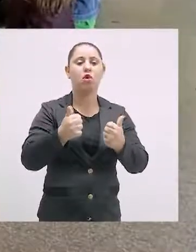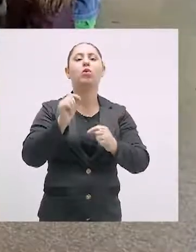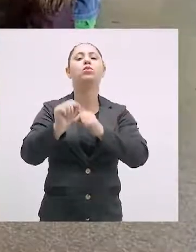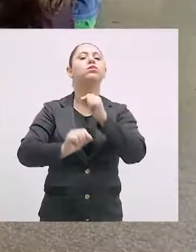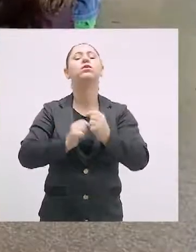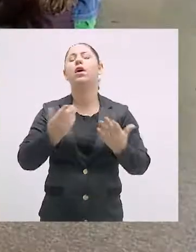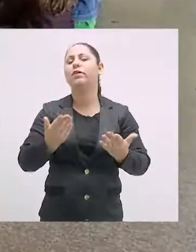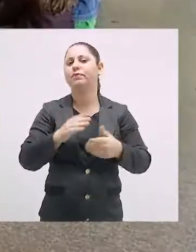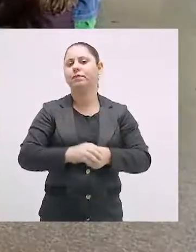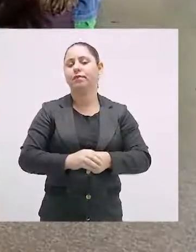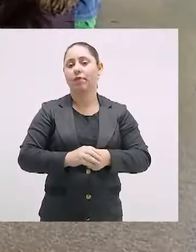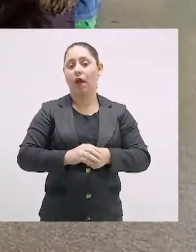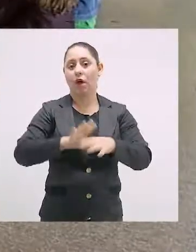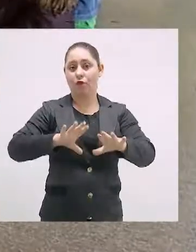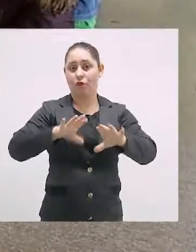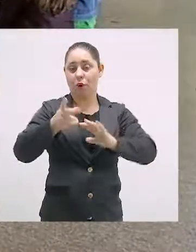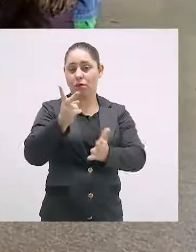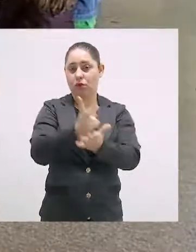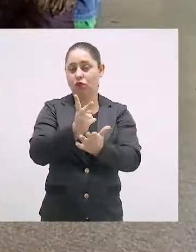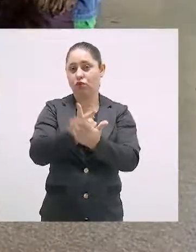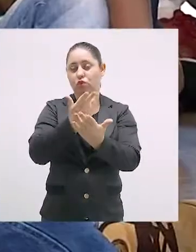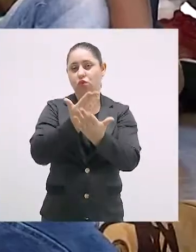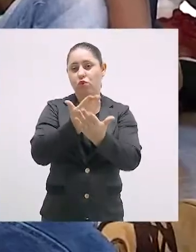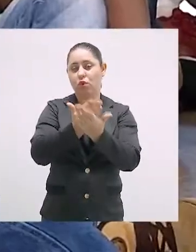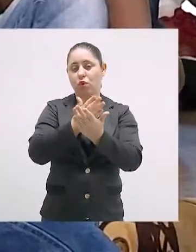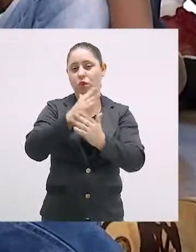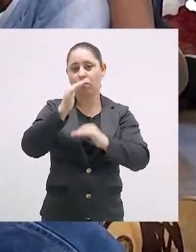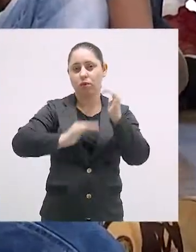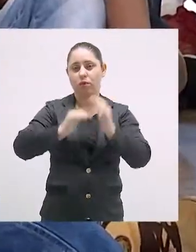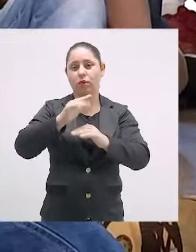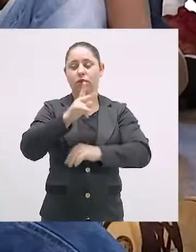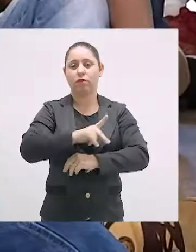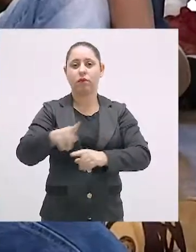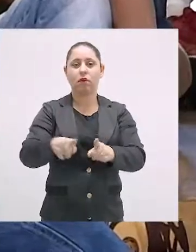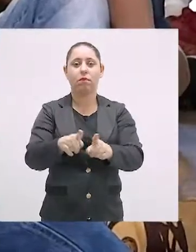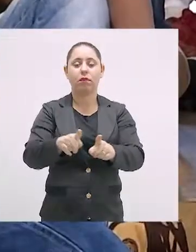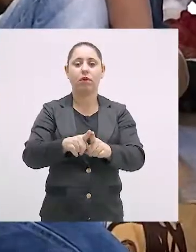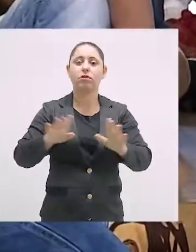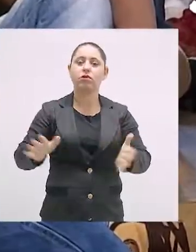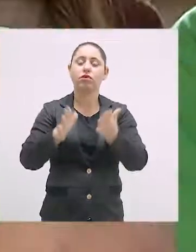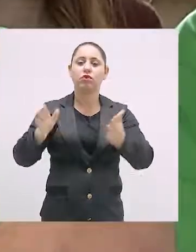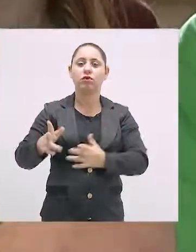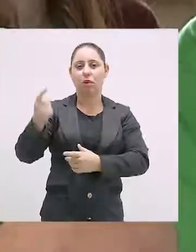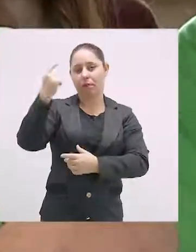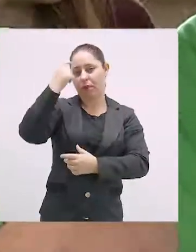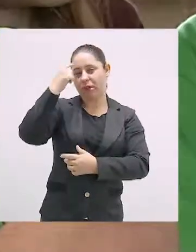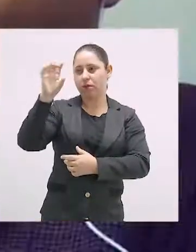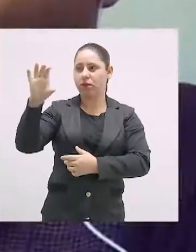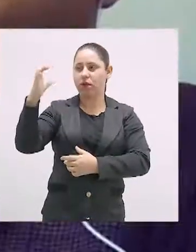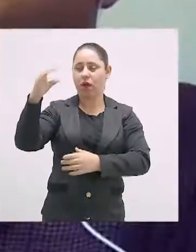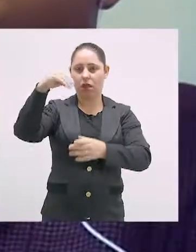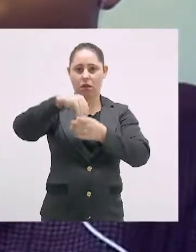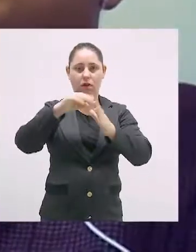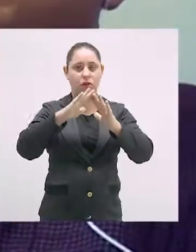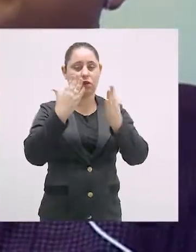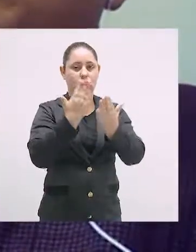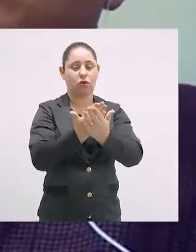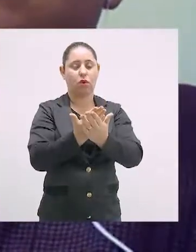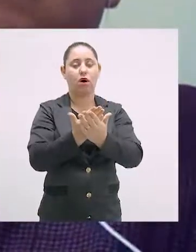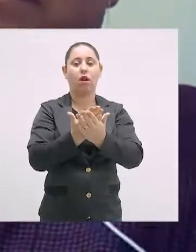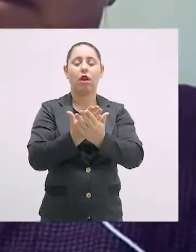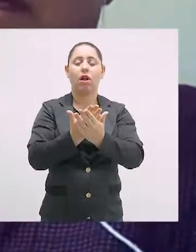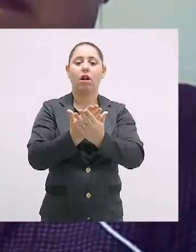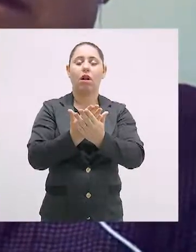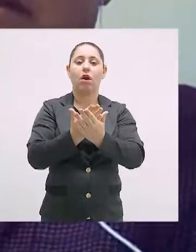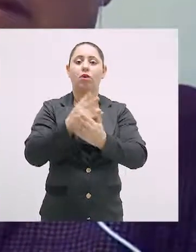pontos positivos, além da formação continuada dos professores, é o estímulo ao pensamento científico já nas escolas. Na avaliação do